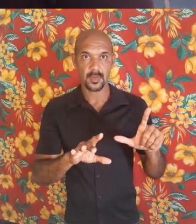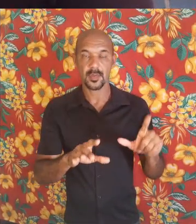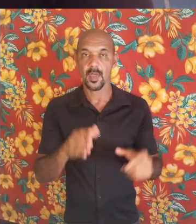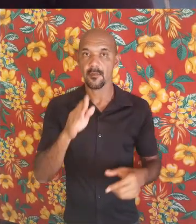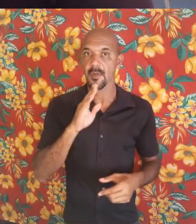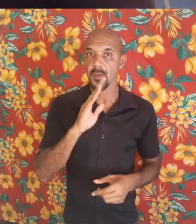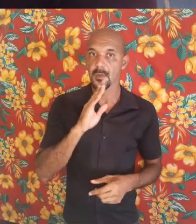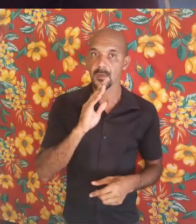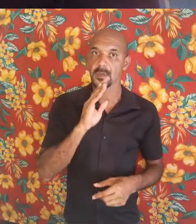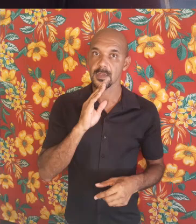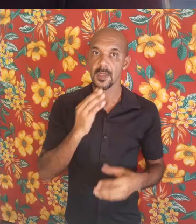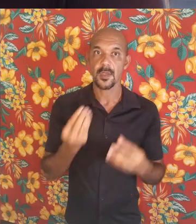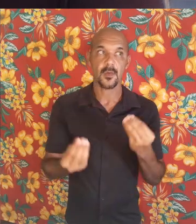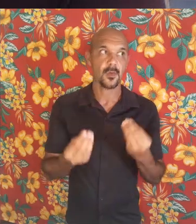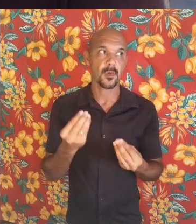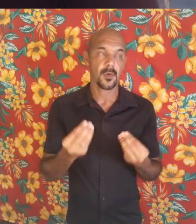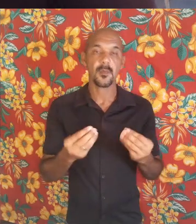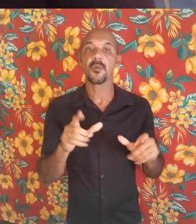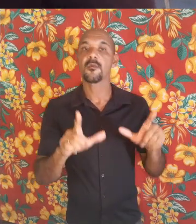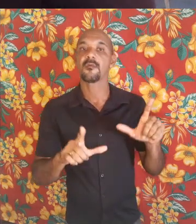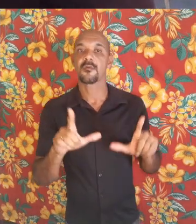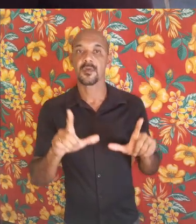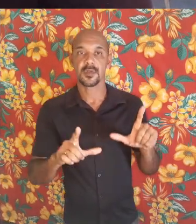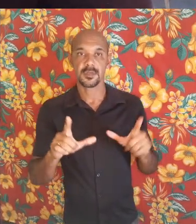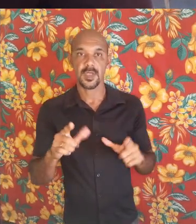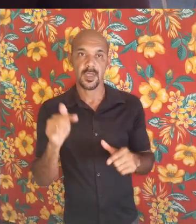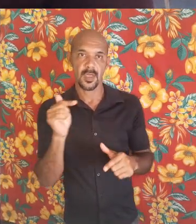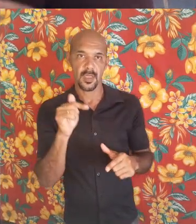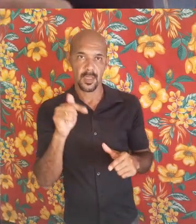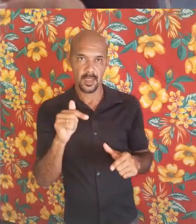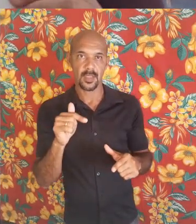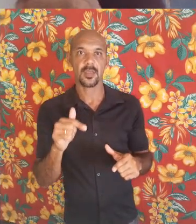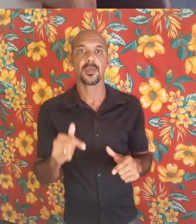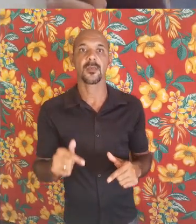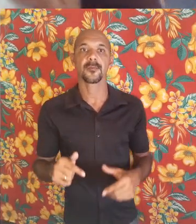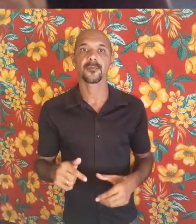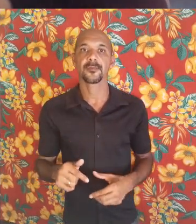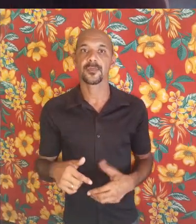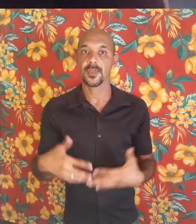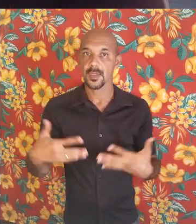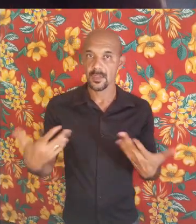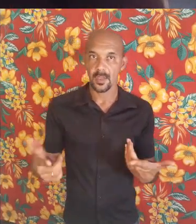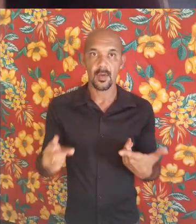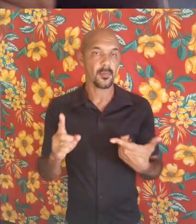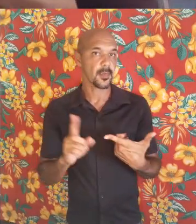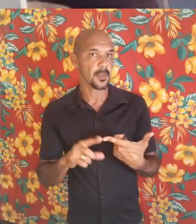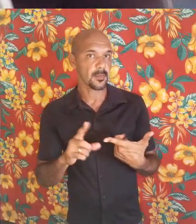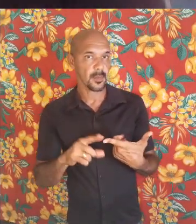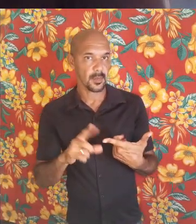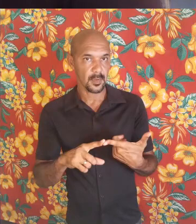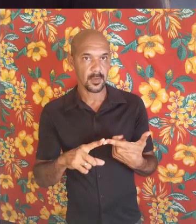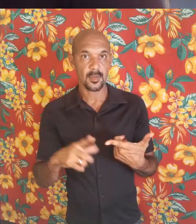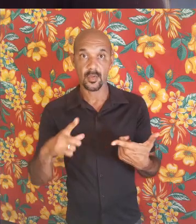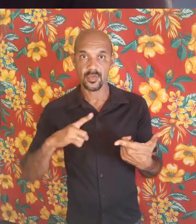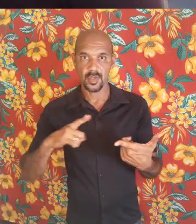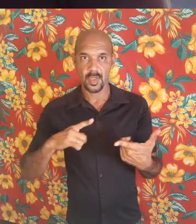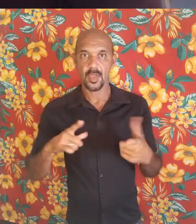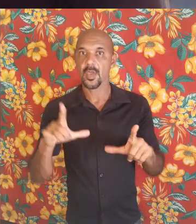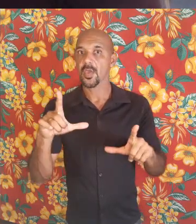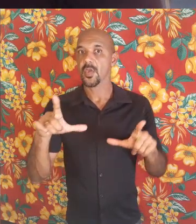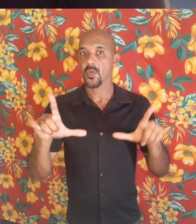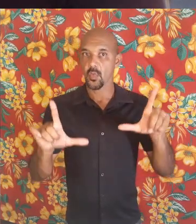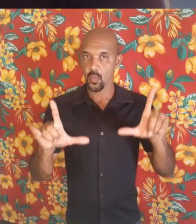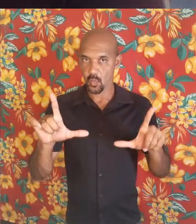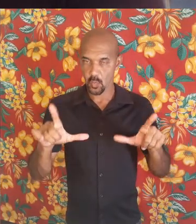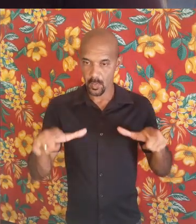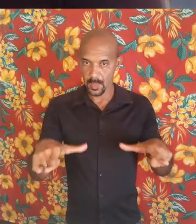esse tipo de quadro. Aqui nós temos uma tábua já pré-cortada, né, já preparada para